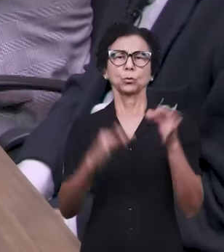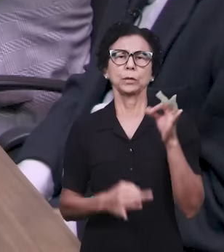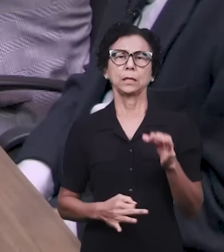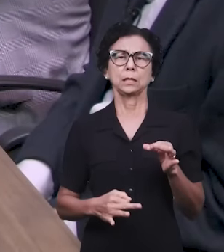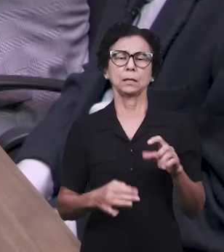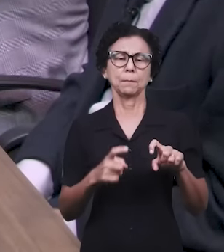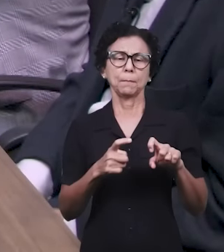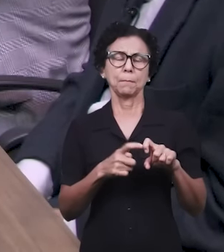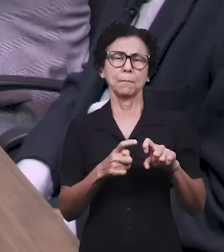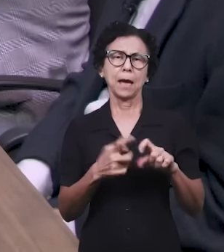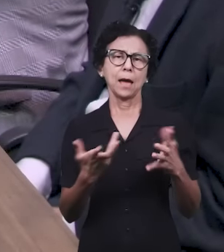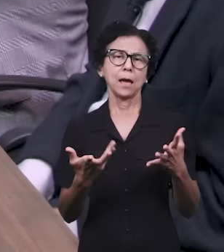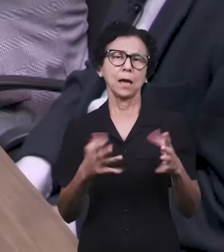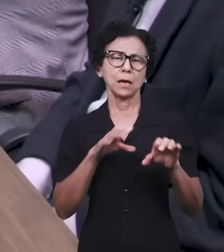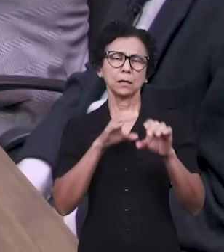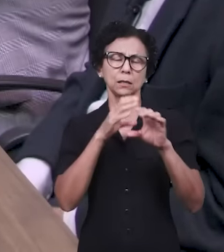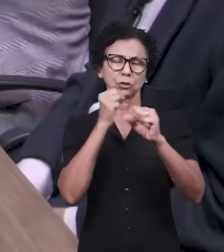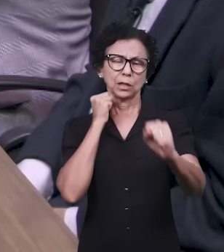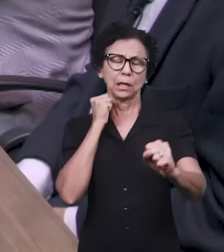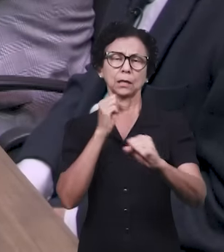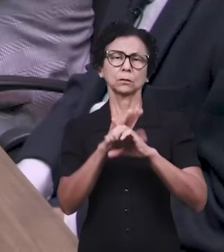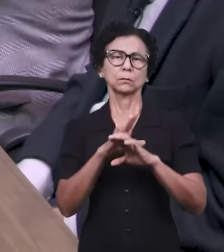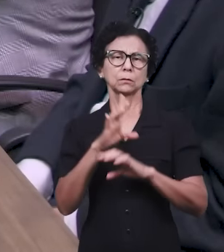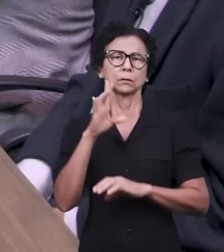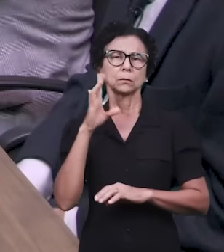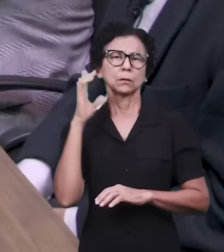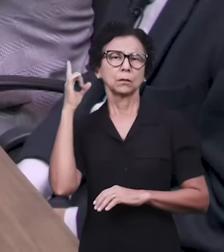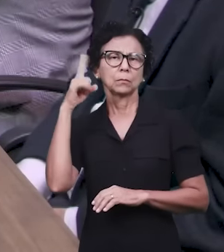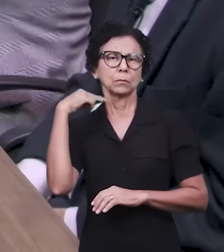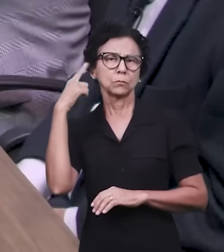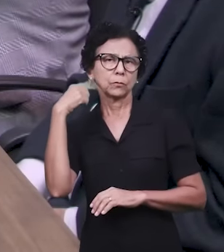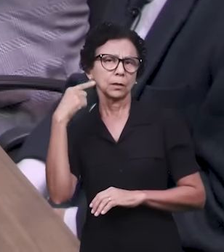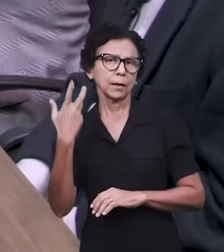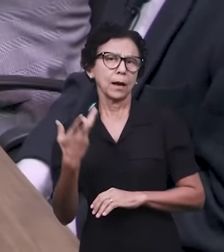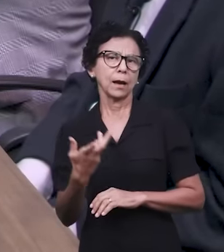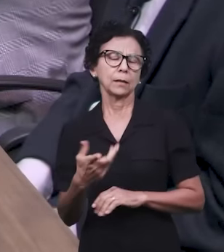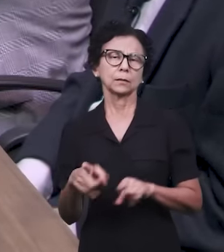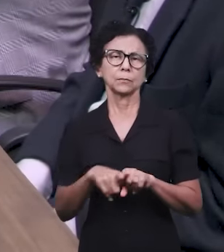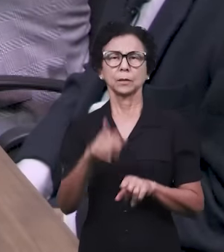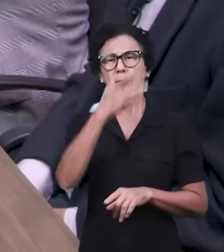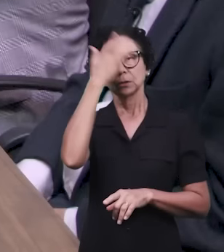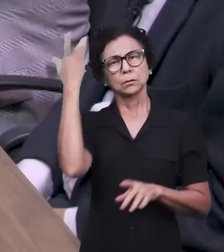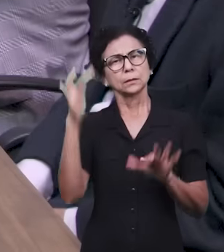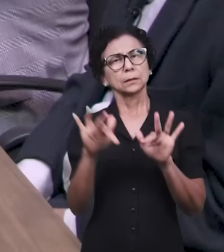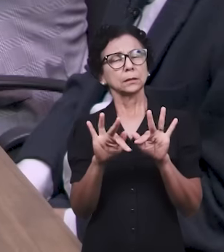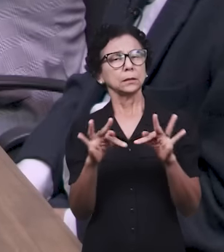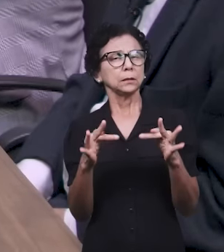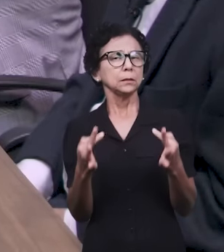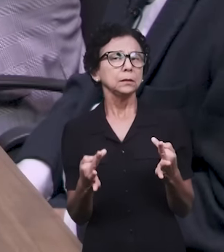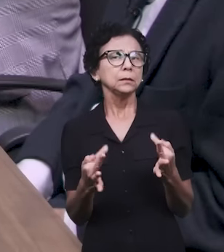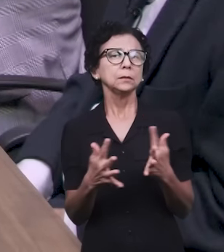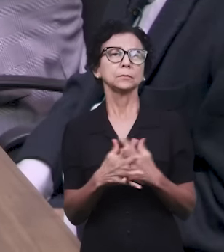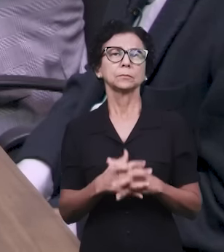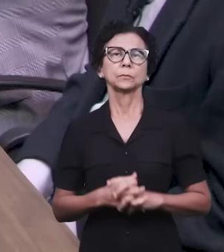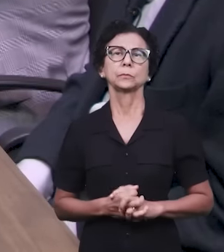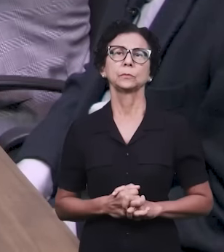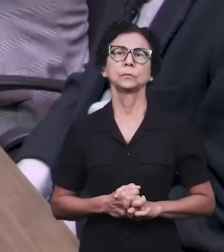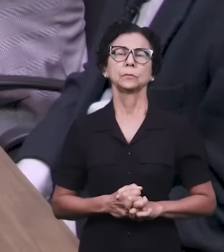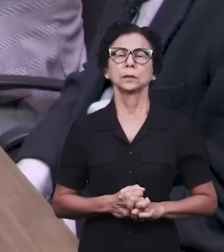médicos, temos engenheiros, advogados, e temos também irmãos mais simples, entendeu? Nós temos